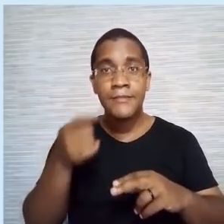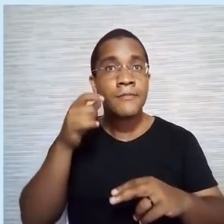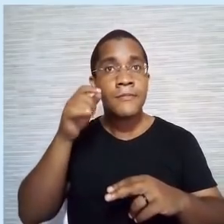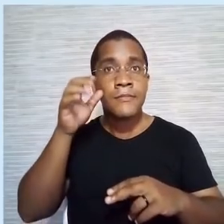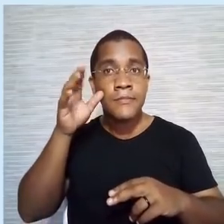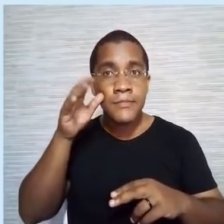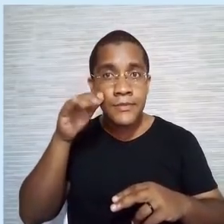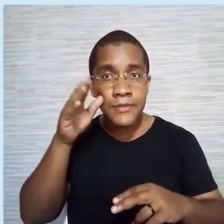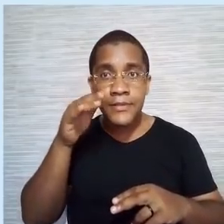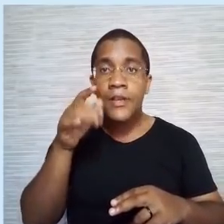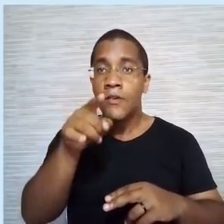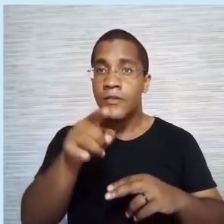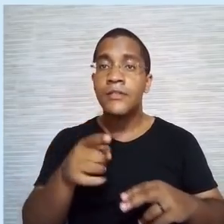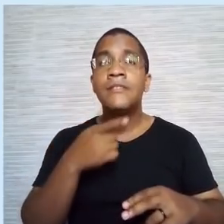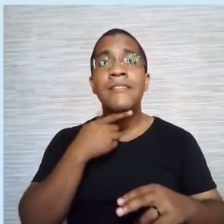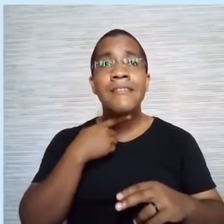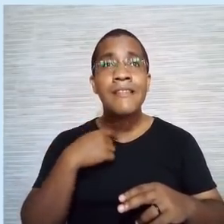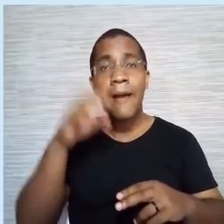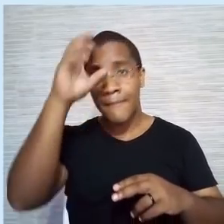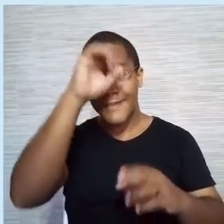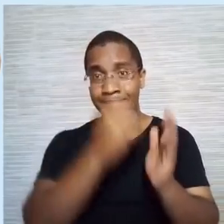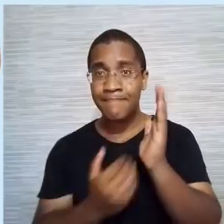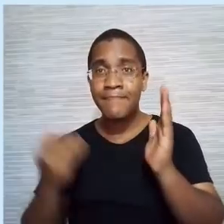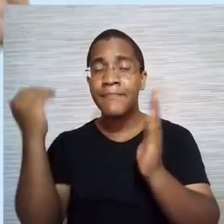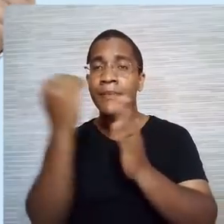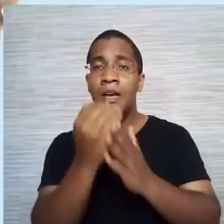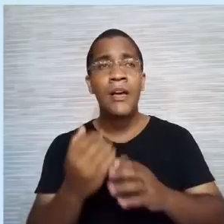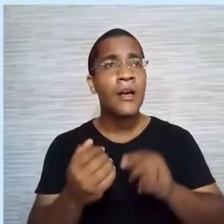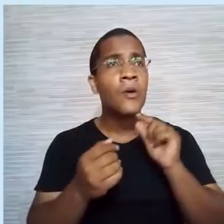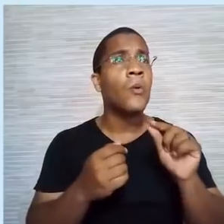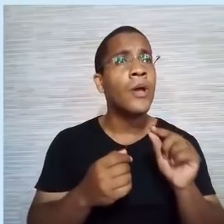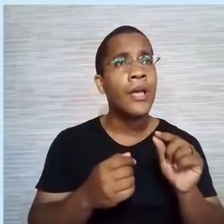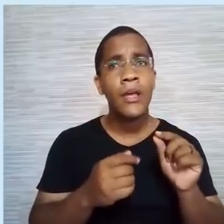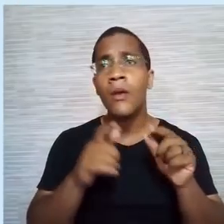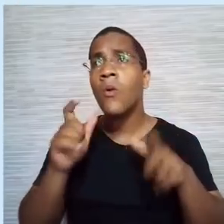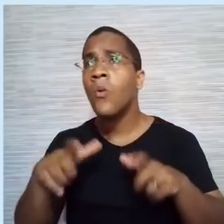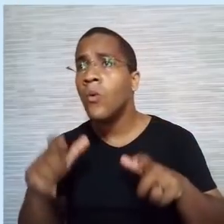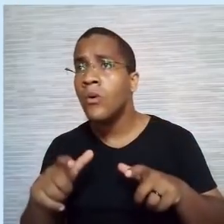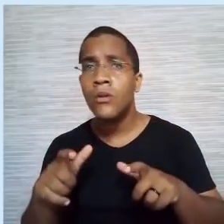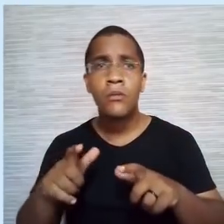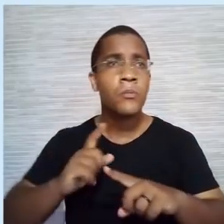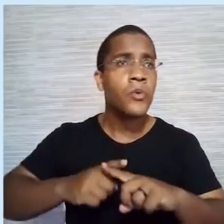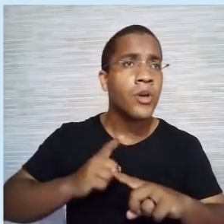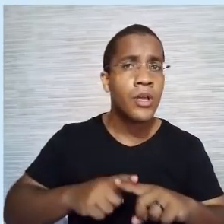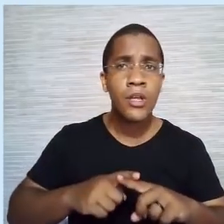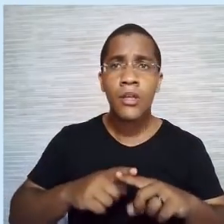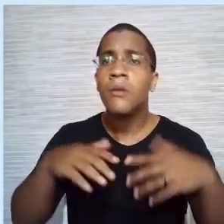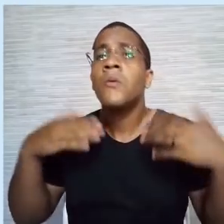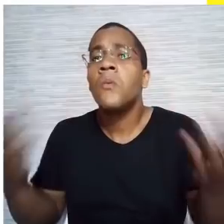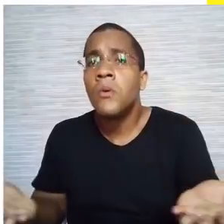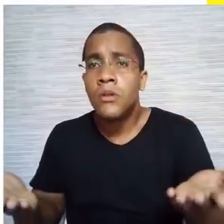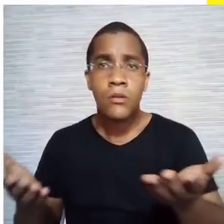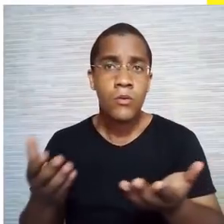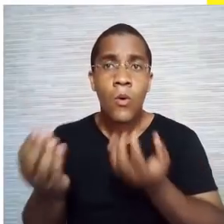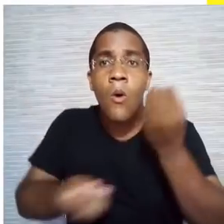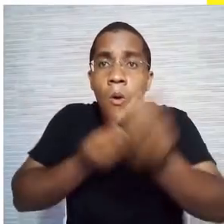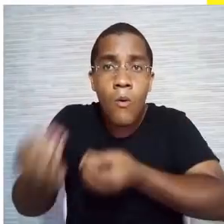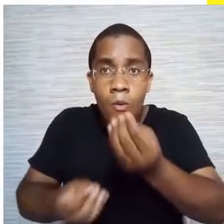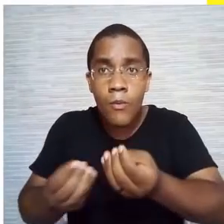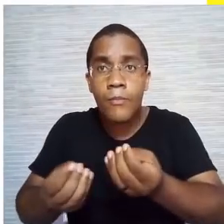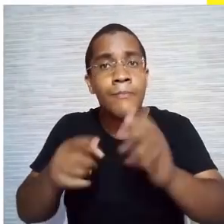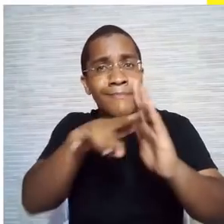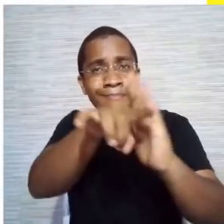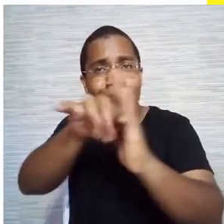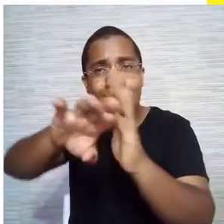vez mais a informação. Então, o quê? Onde? Por quê? Quando? Como? E outras perguntas. O uso de